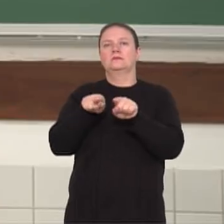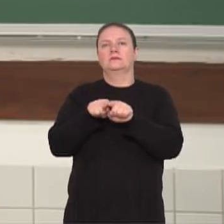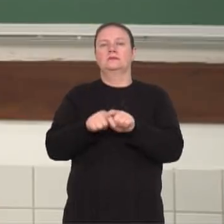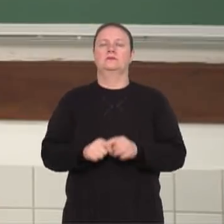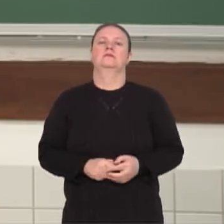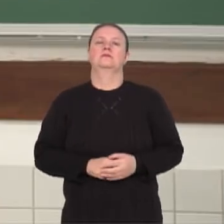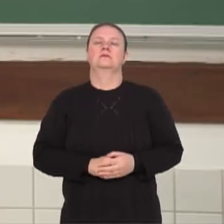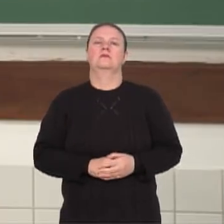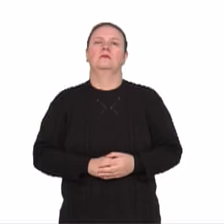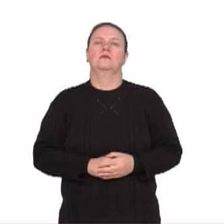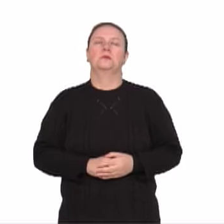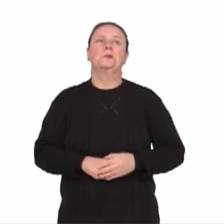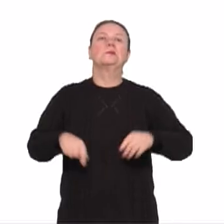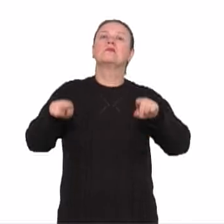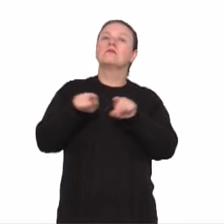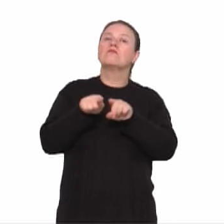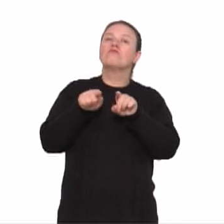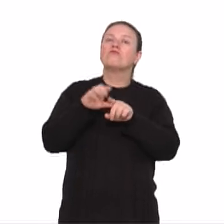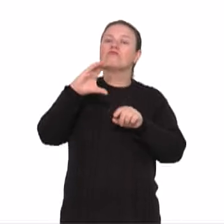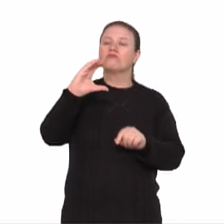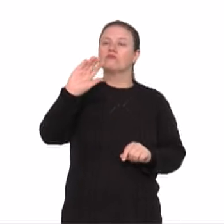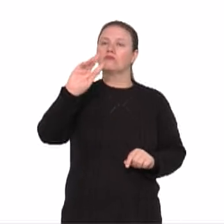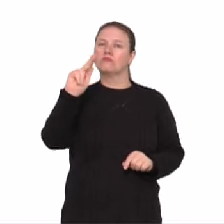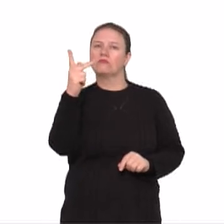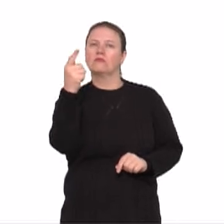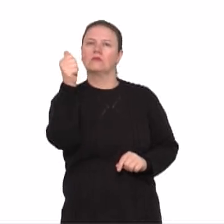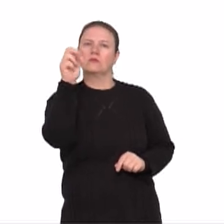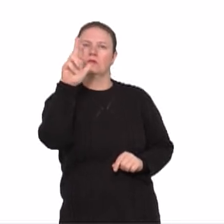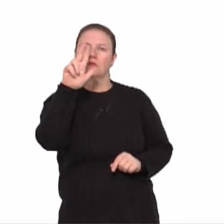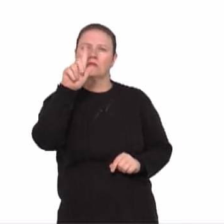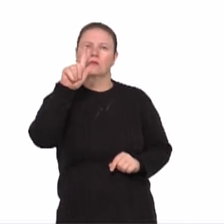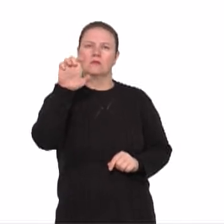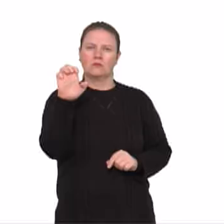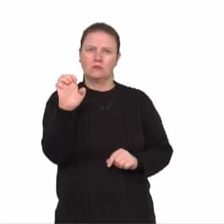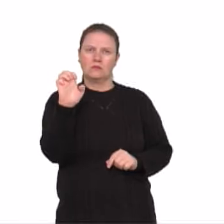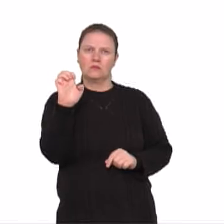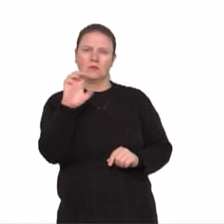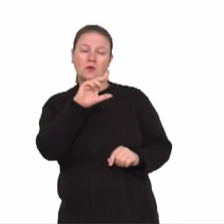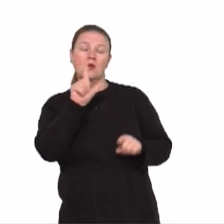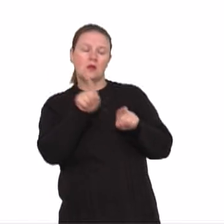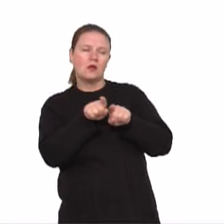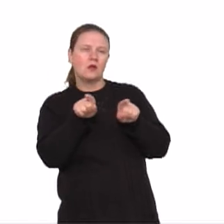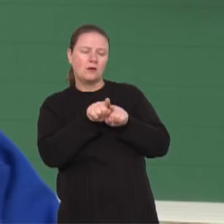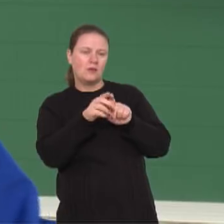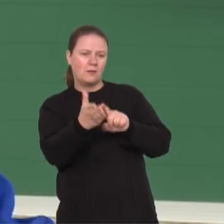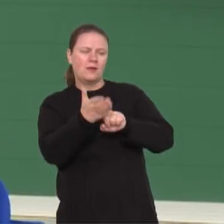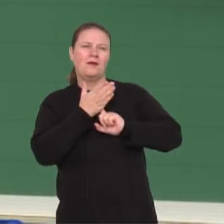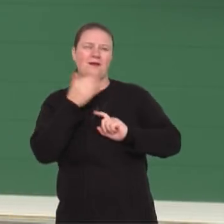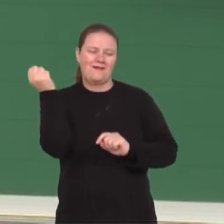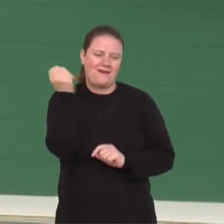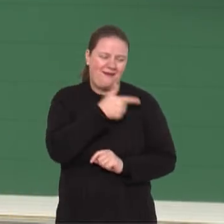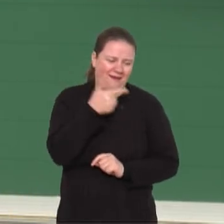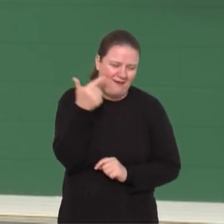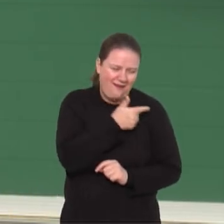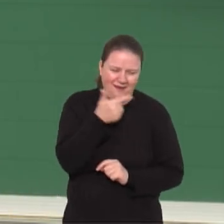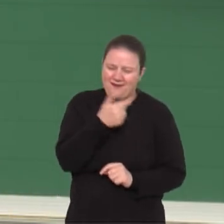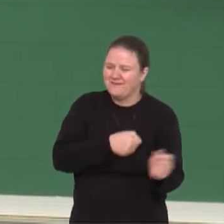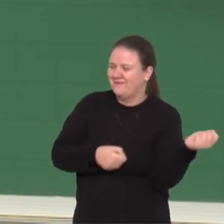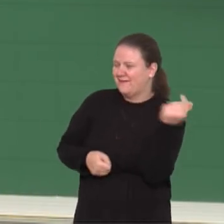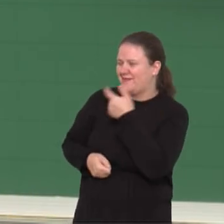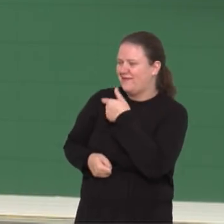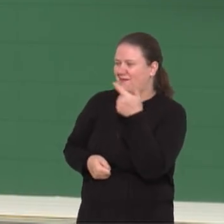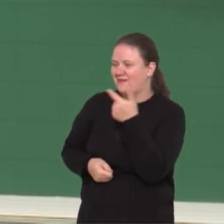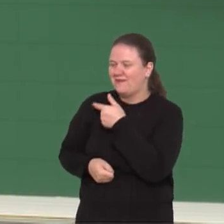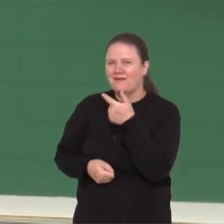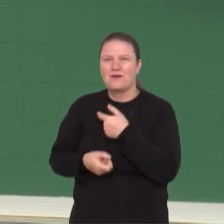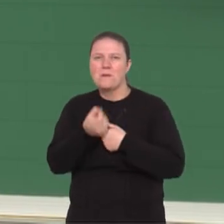Também a charge conta com a presença da sátira, do humor. Né? Então, a sátira é você tirar sarro, né? Você